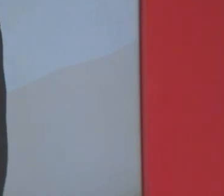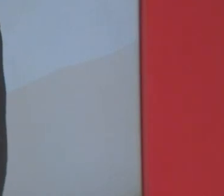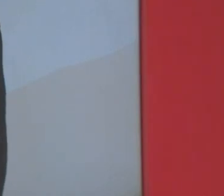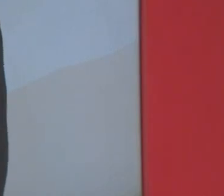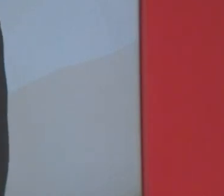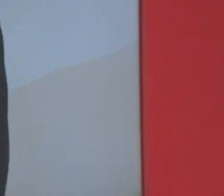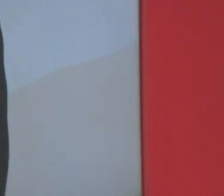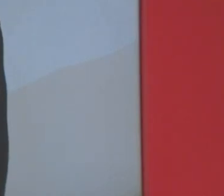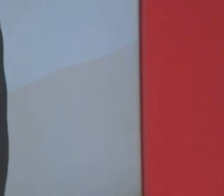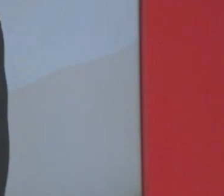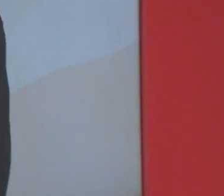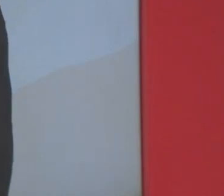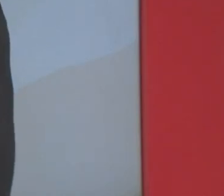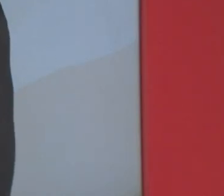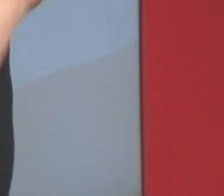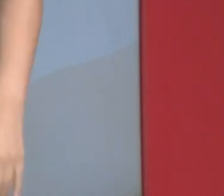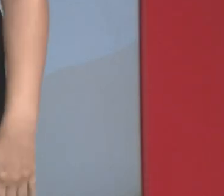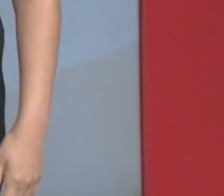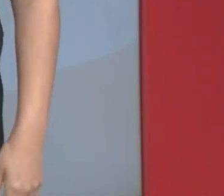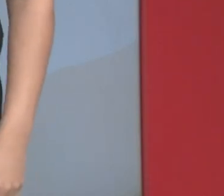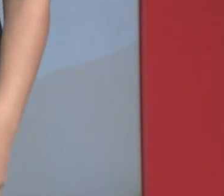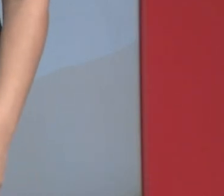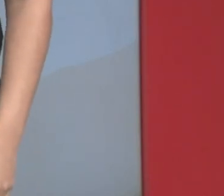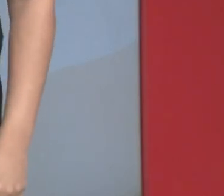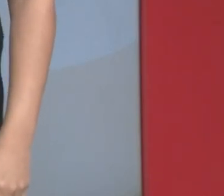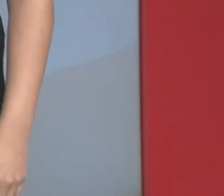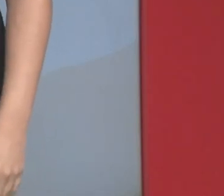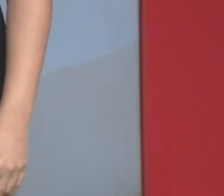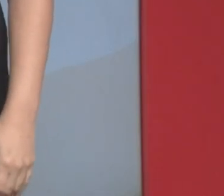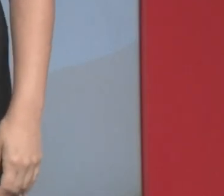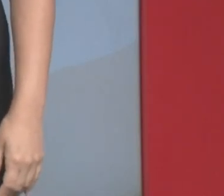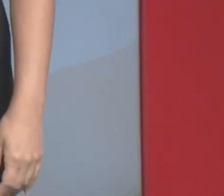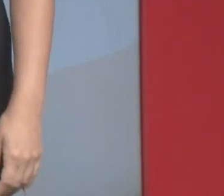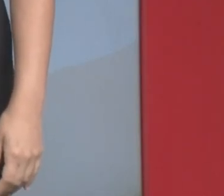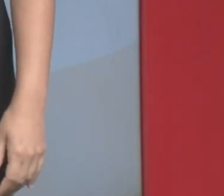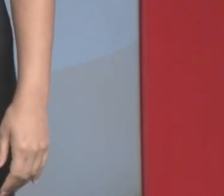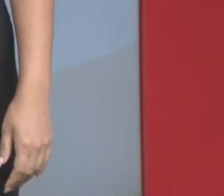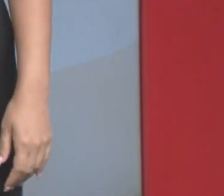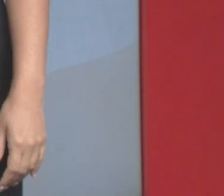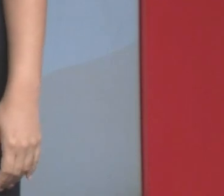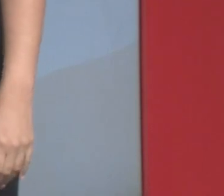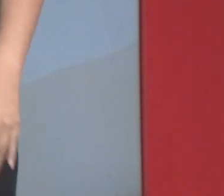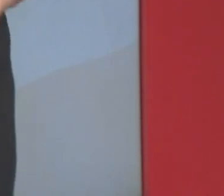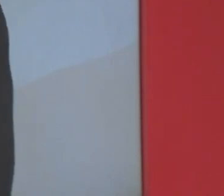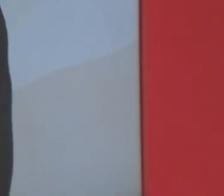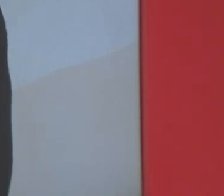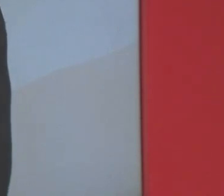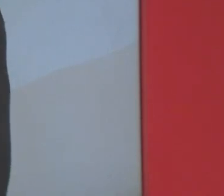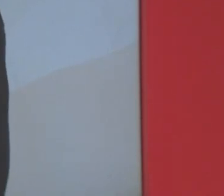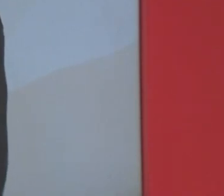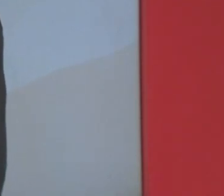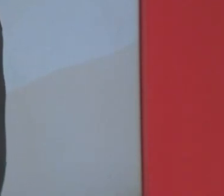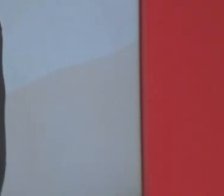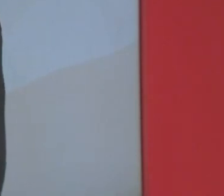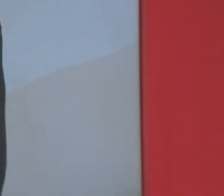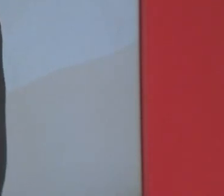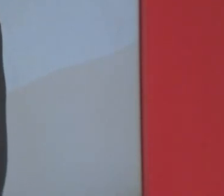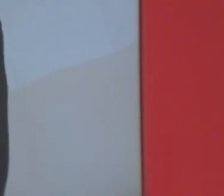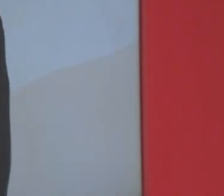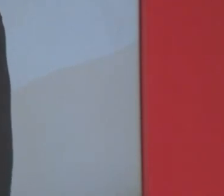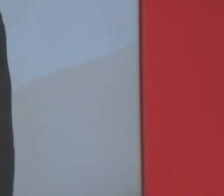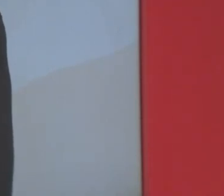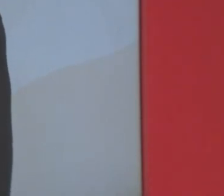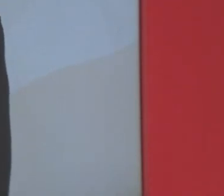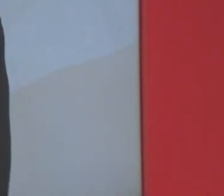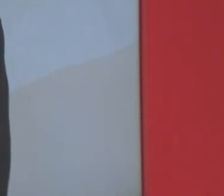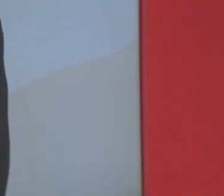Hoje o nosso tema seria qual? Que nós iríamos ensinar? A história de Filipe e o eunuco,